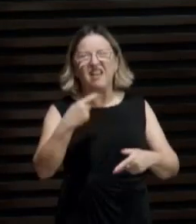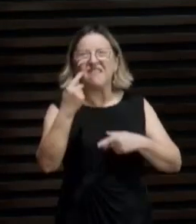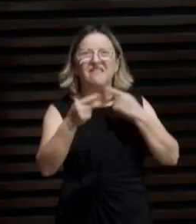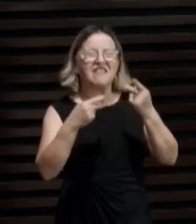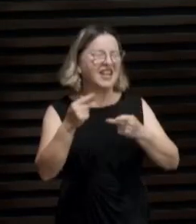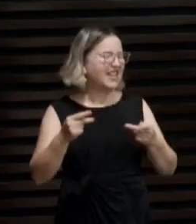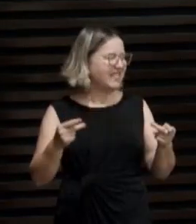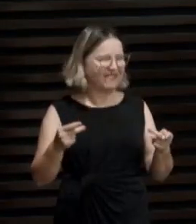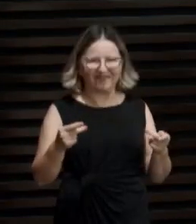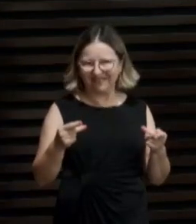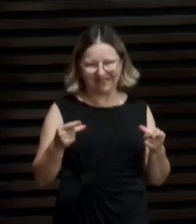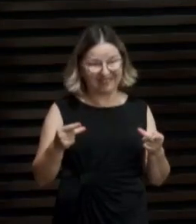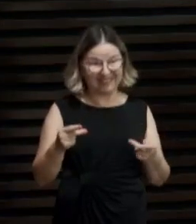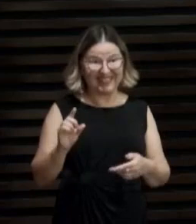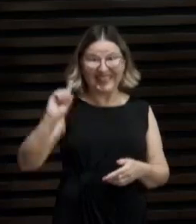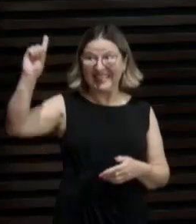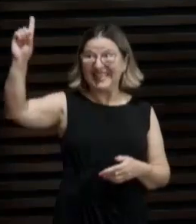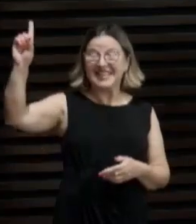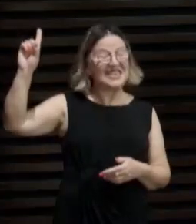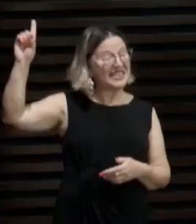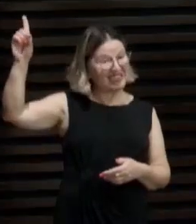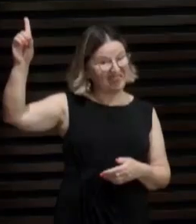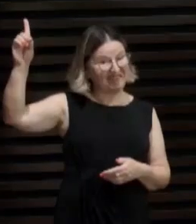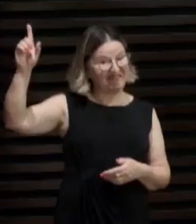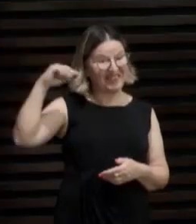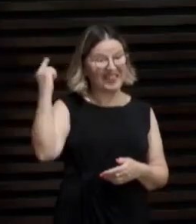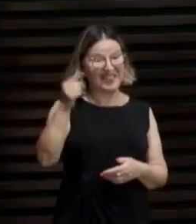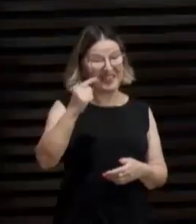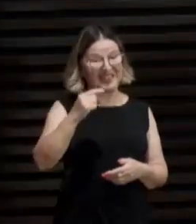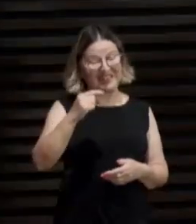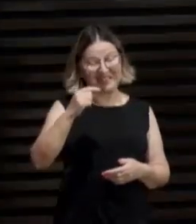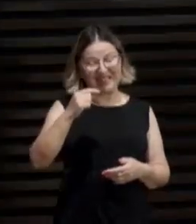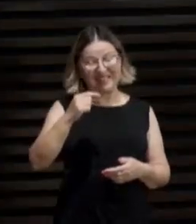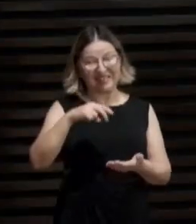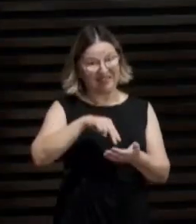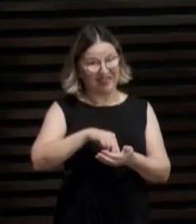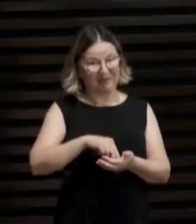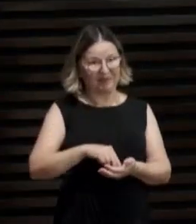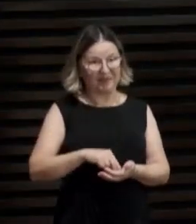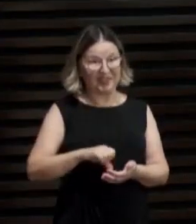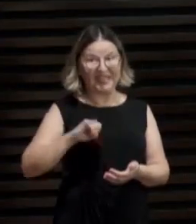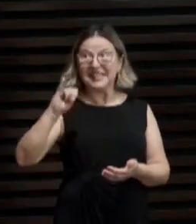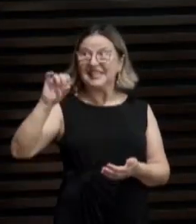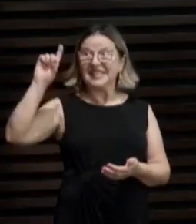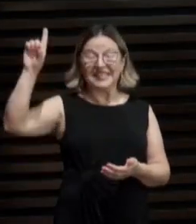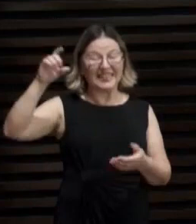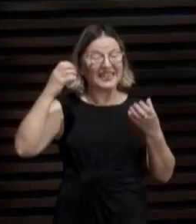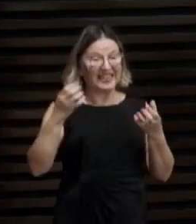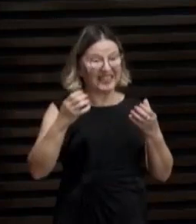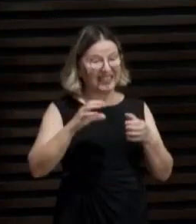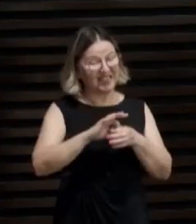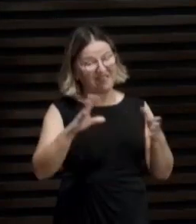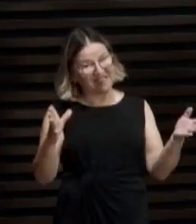vão dizer dele. Ele é Deus, e nós ficamos com o nosso Deus. Se Ele quiser nos livrar, amém. Se